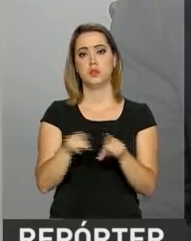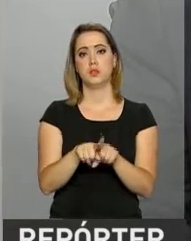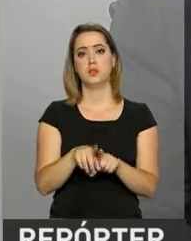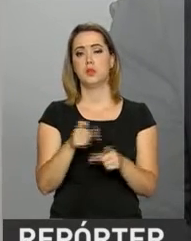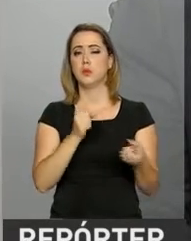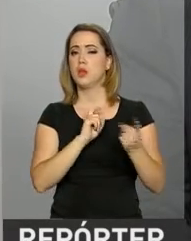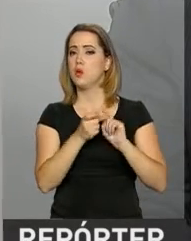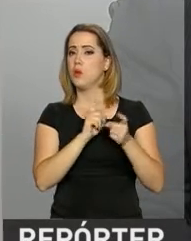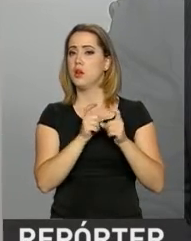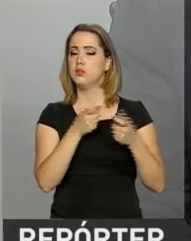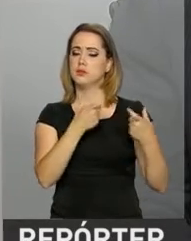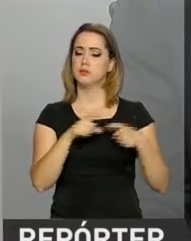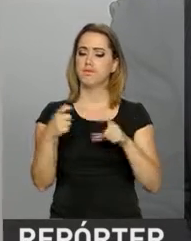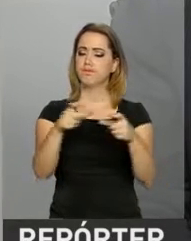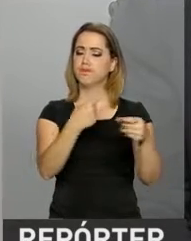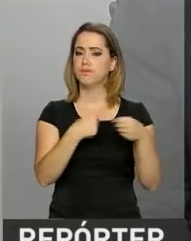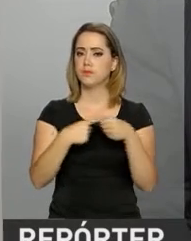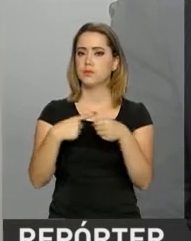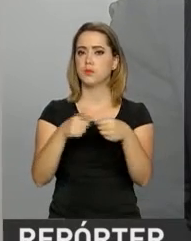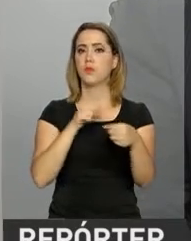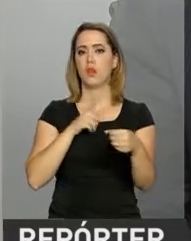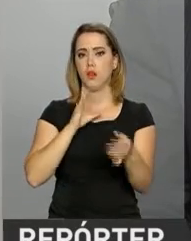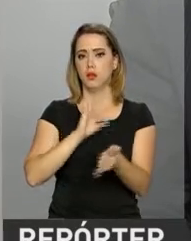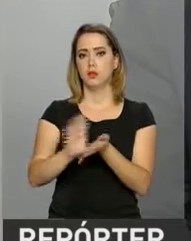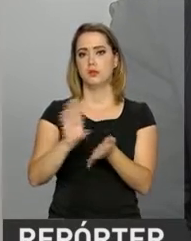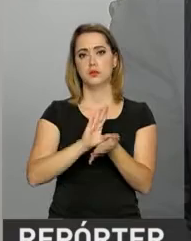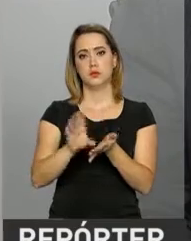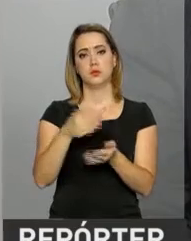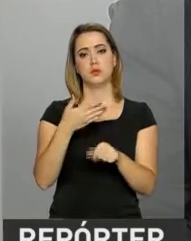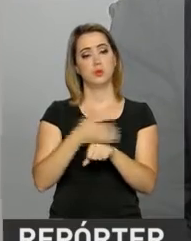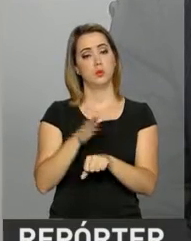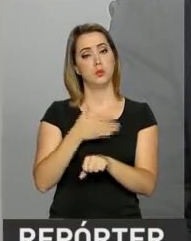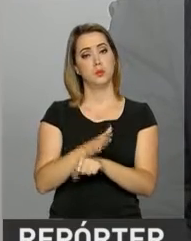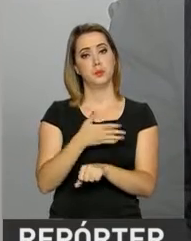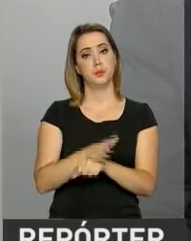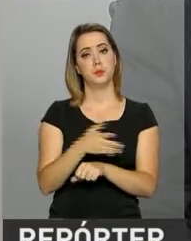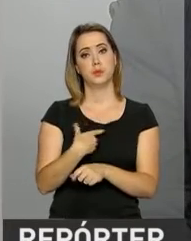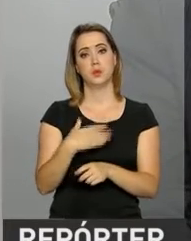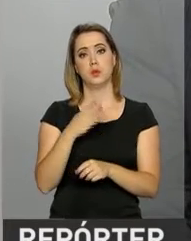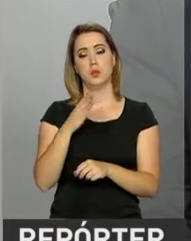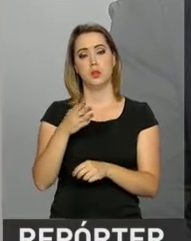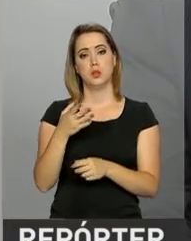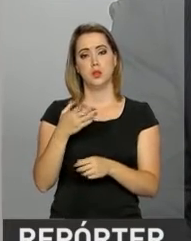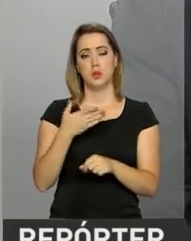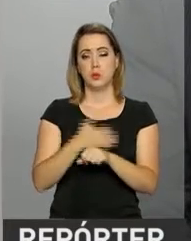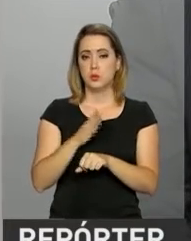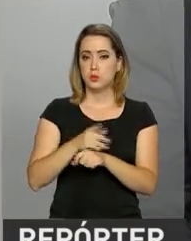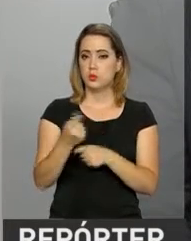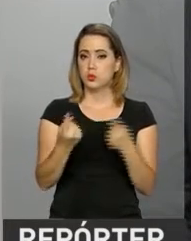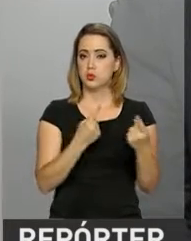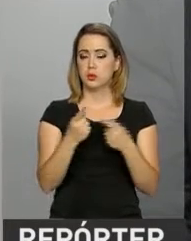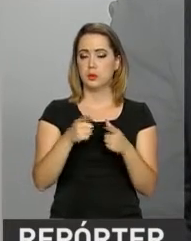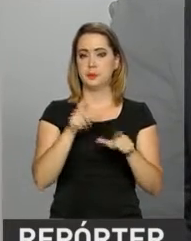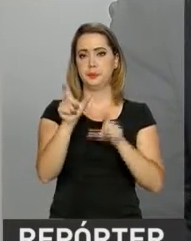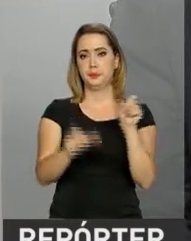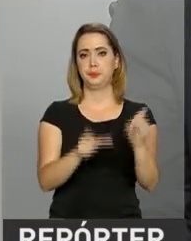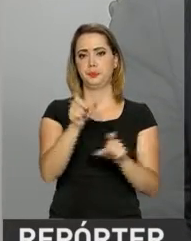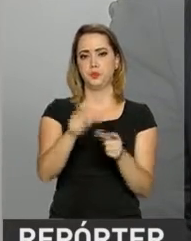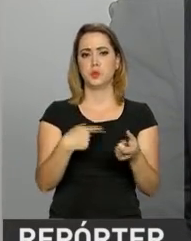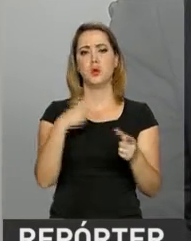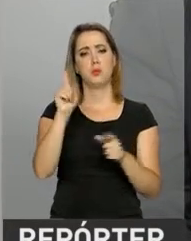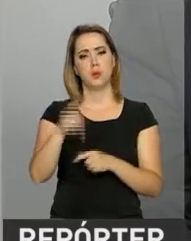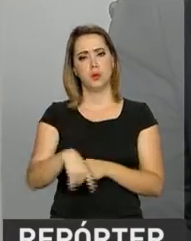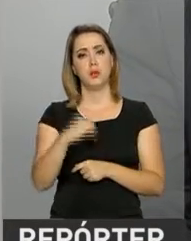têm é e investindo mais no treinamento na formação dos seus trabalhadores porque cada vez mais fica claro